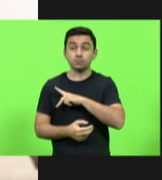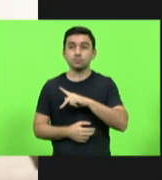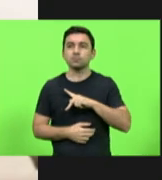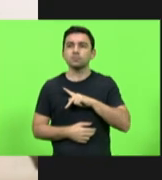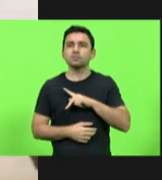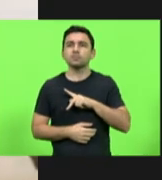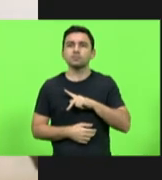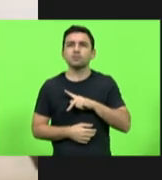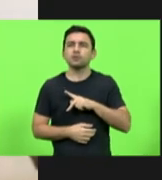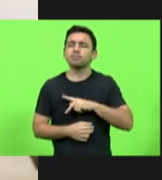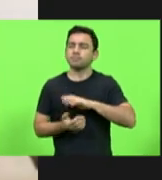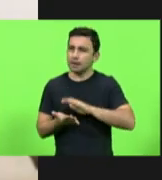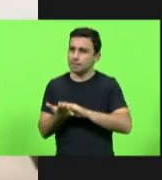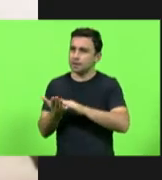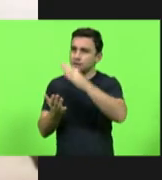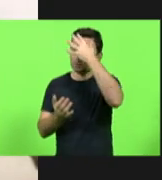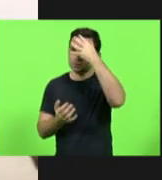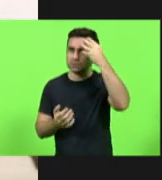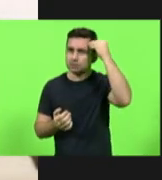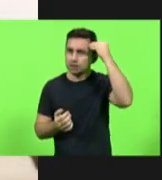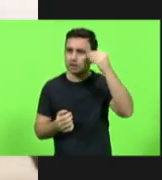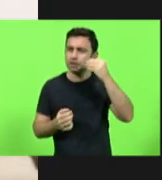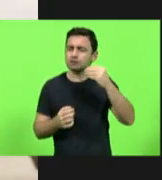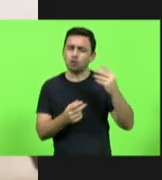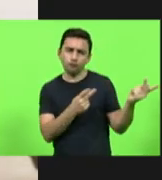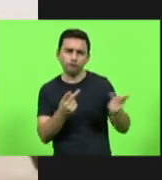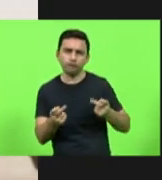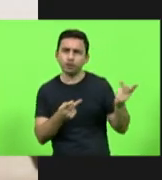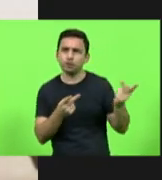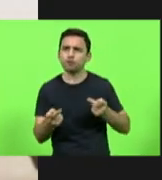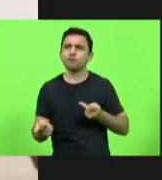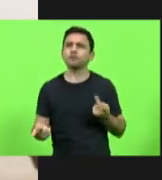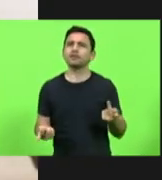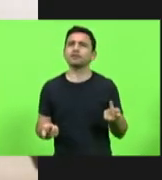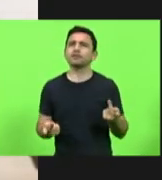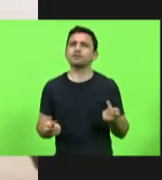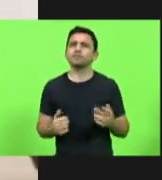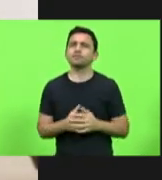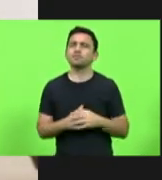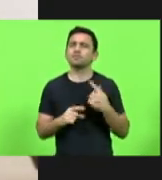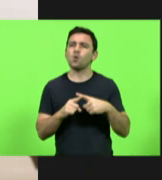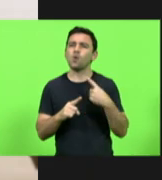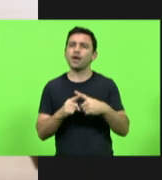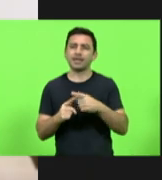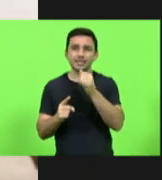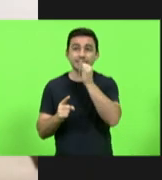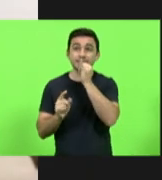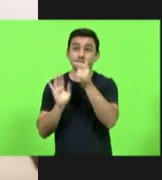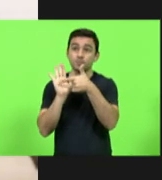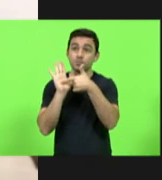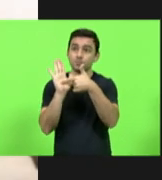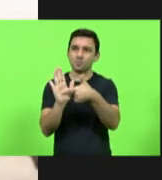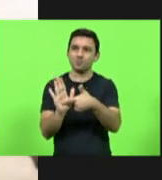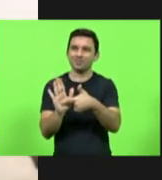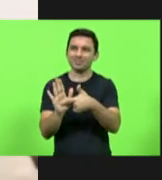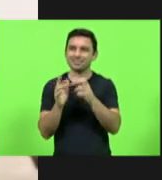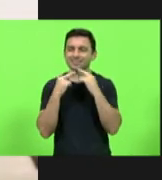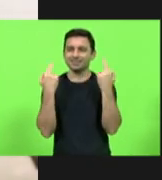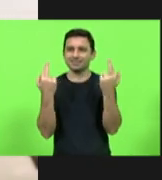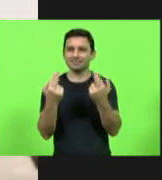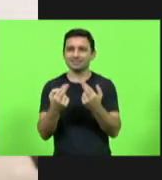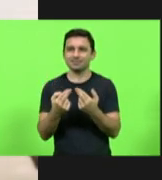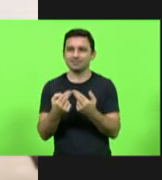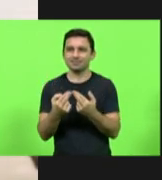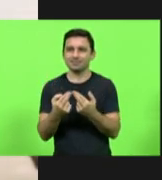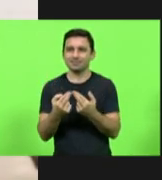pela condução e pelas pessoas convidadas também, porque o exemplo dessa audiência, ela se traduz